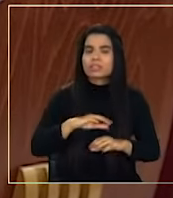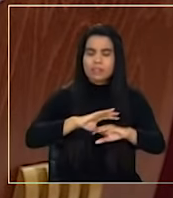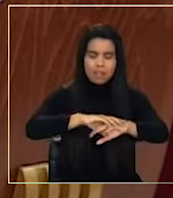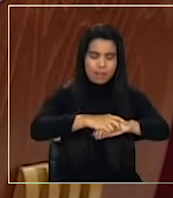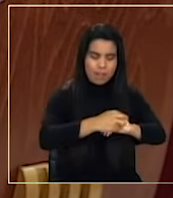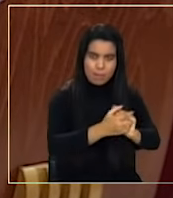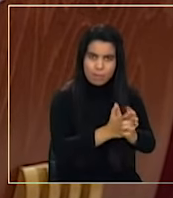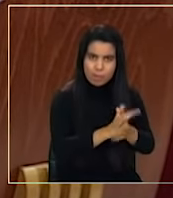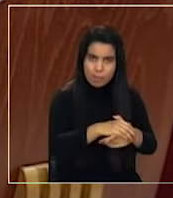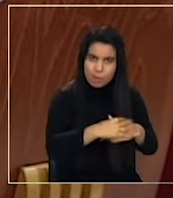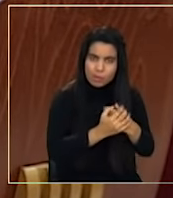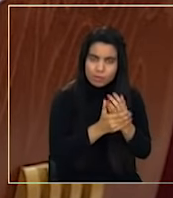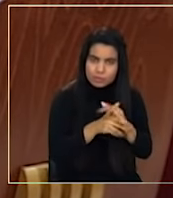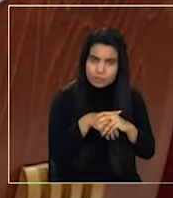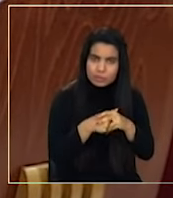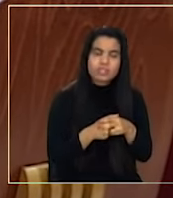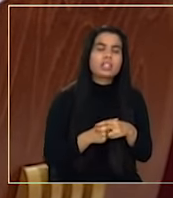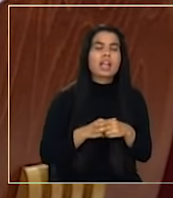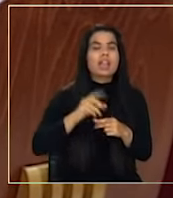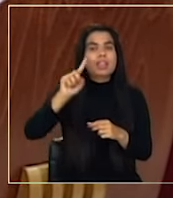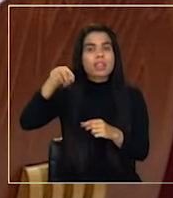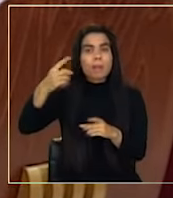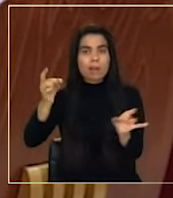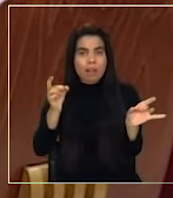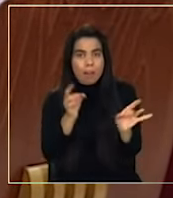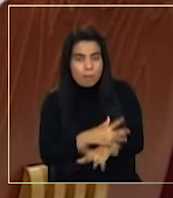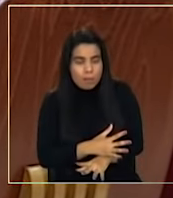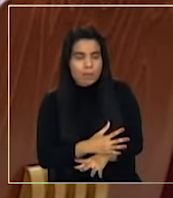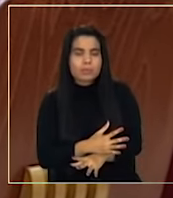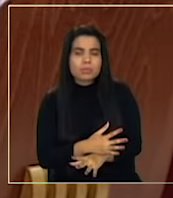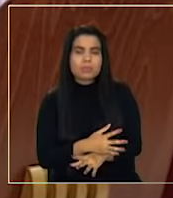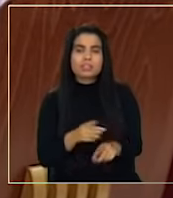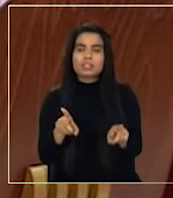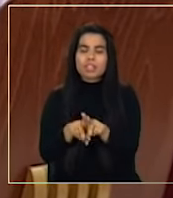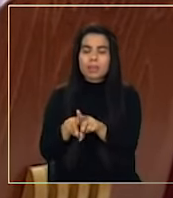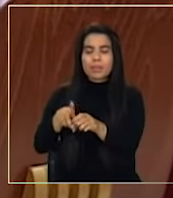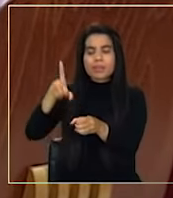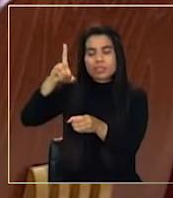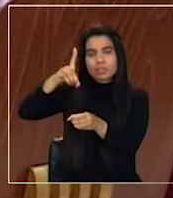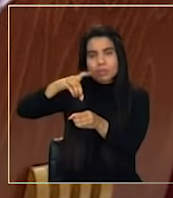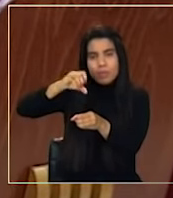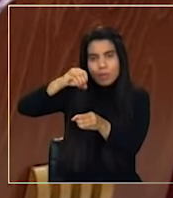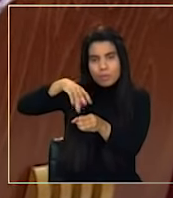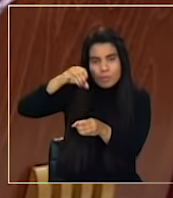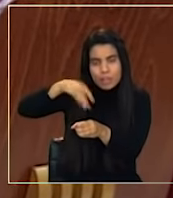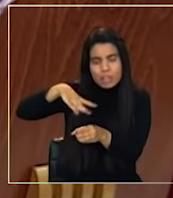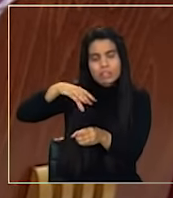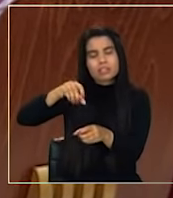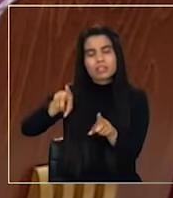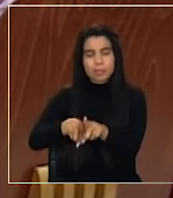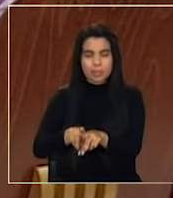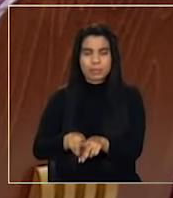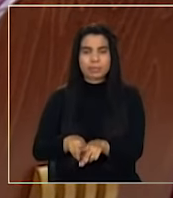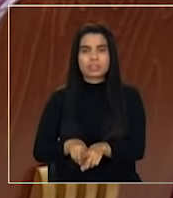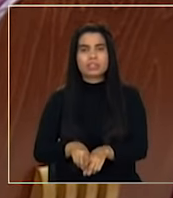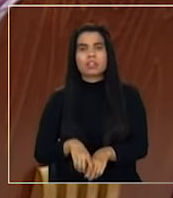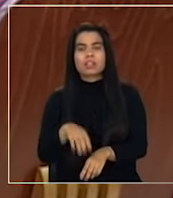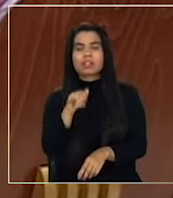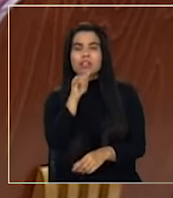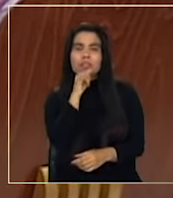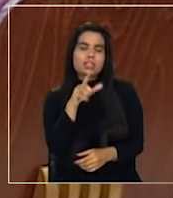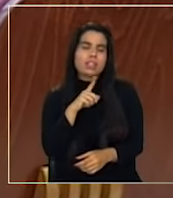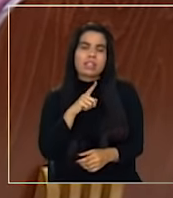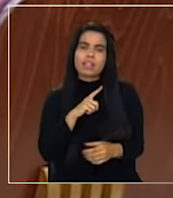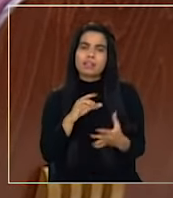mãos, e em seguida de lavar as suas mãos, você vai apresentar a sua oferta. Você tem aí os métodos,